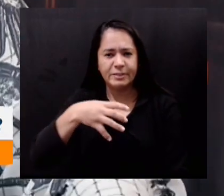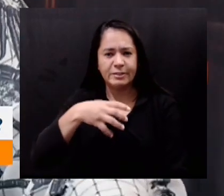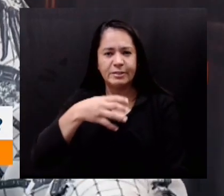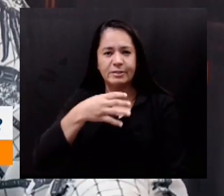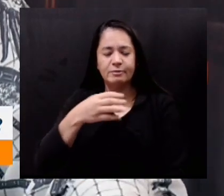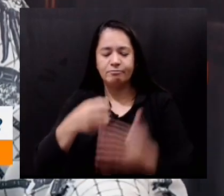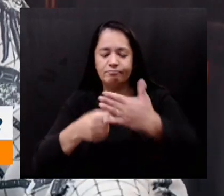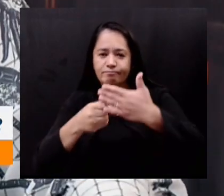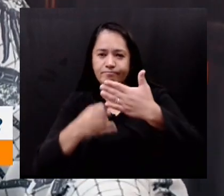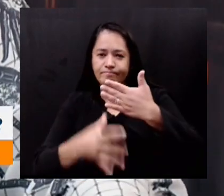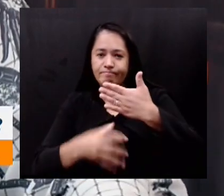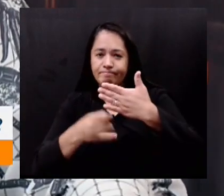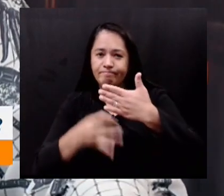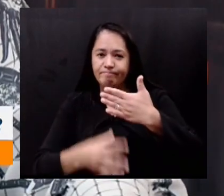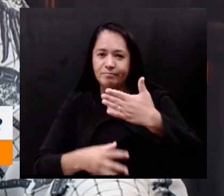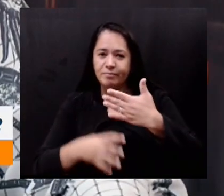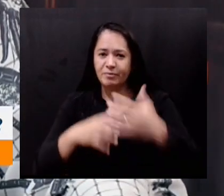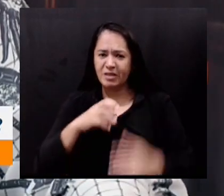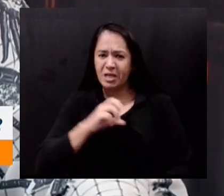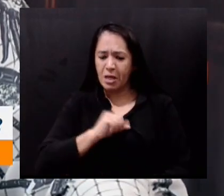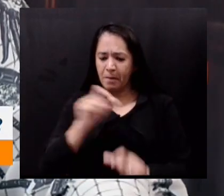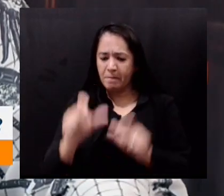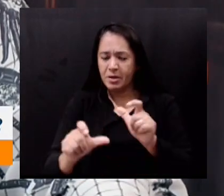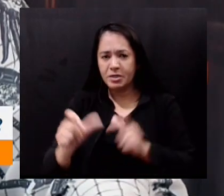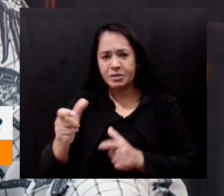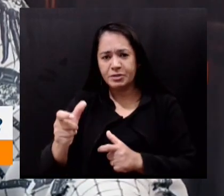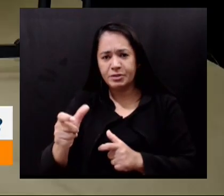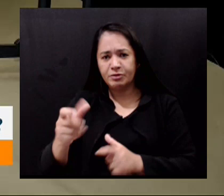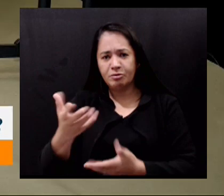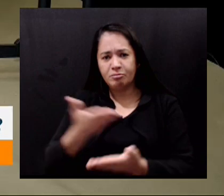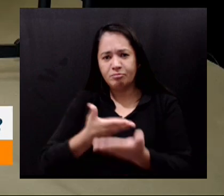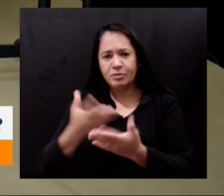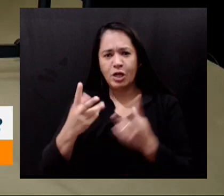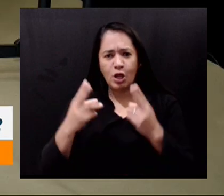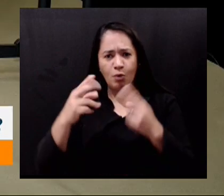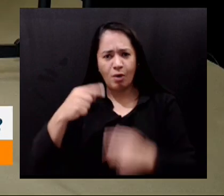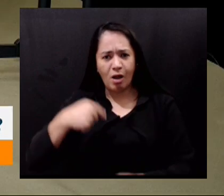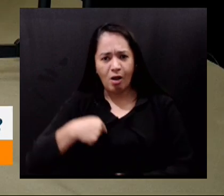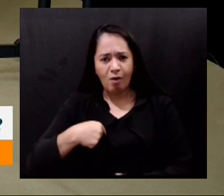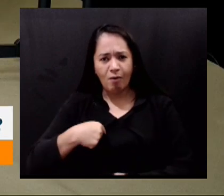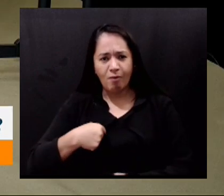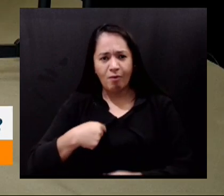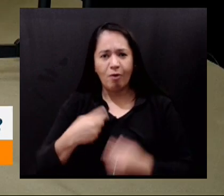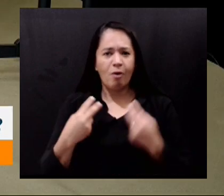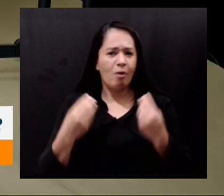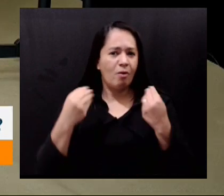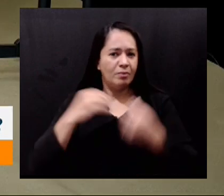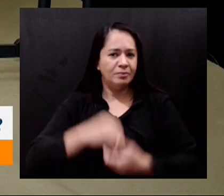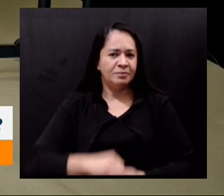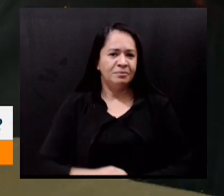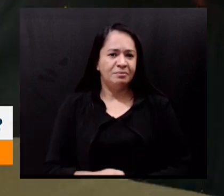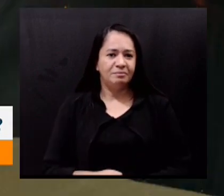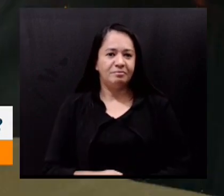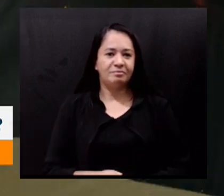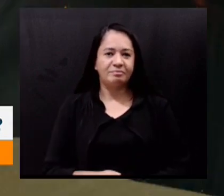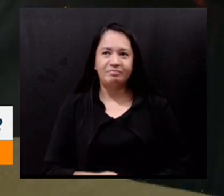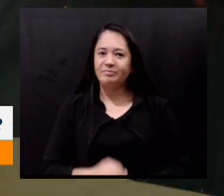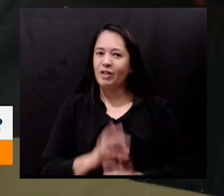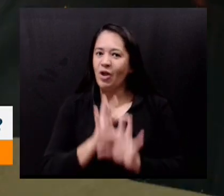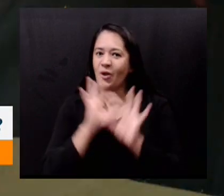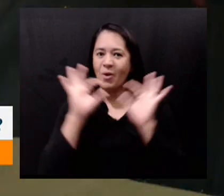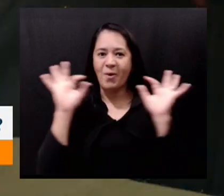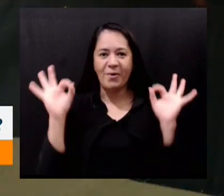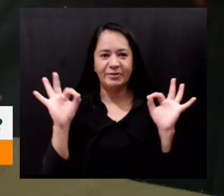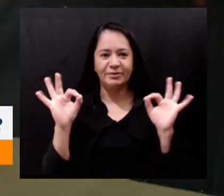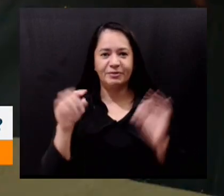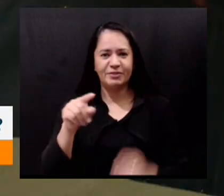teu próximo como você mesmo. Nossa, muito bom. Muito bom. E aí, já parou para